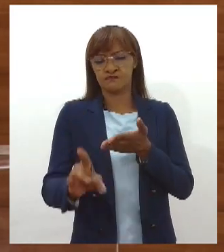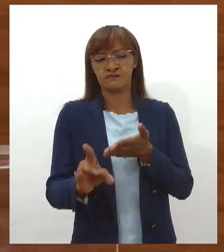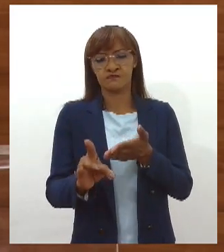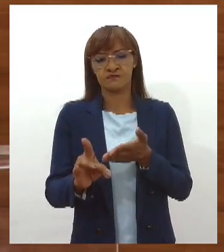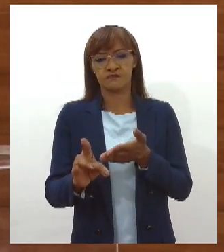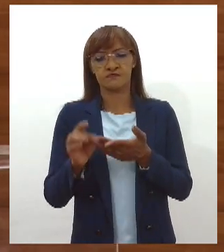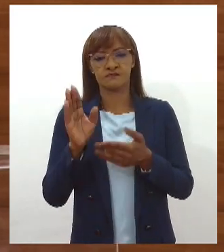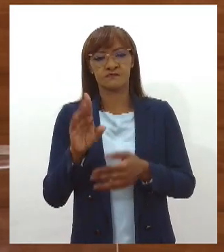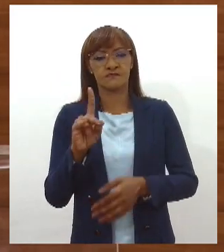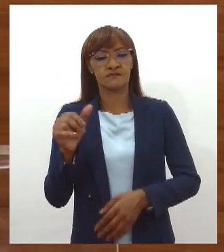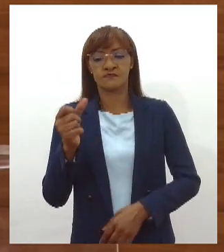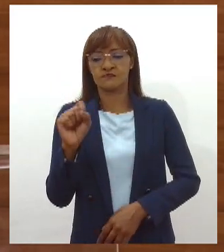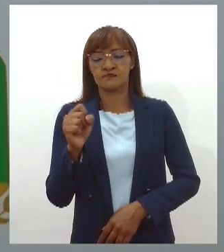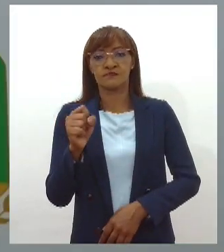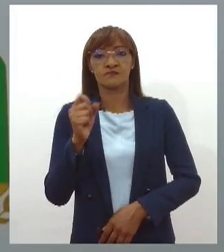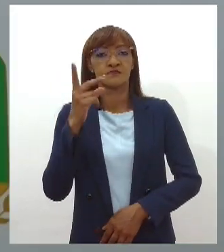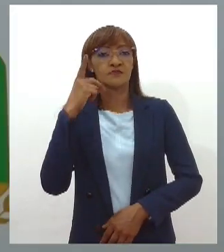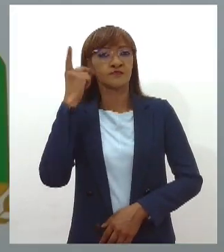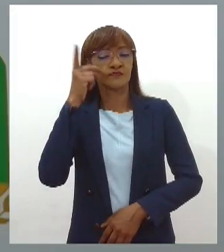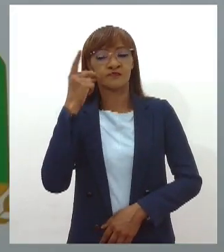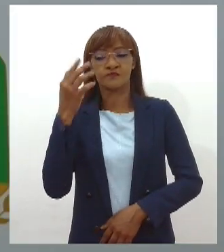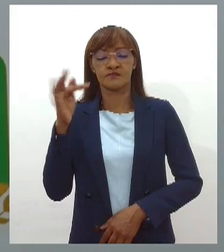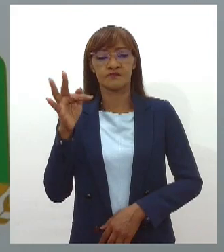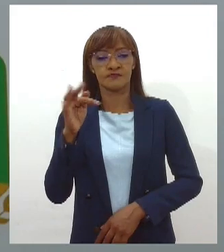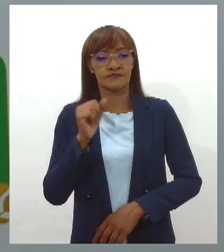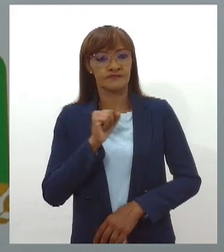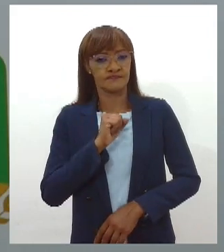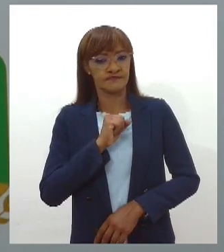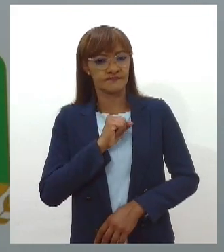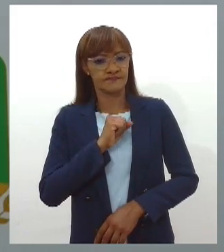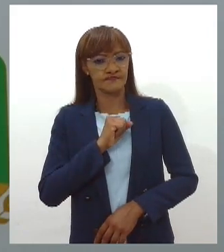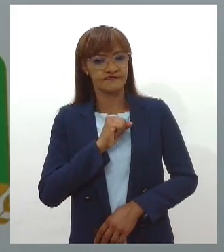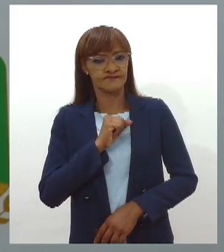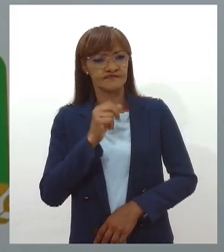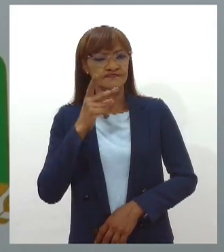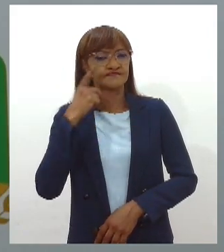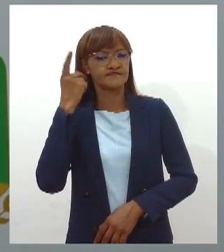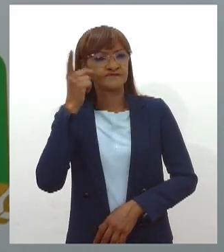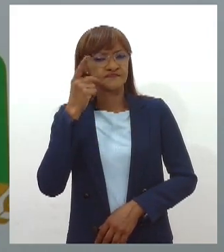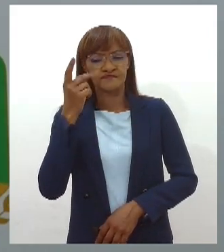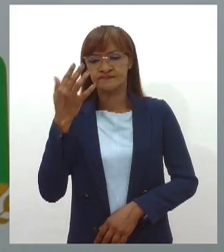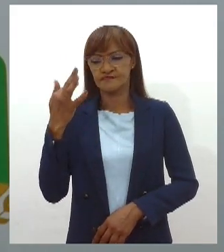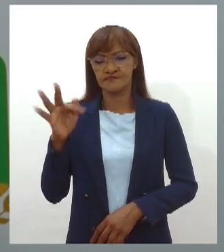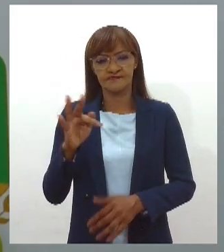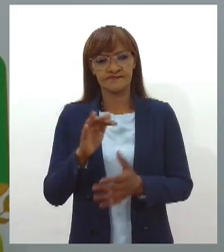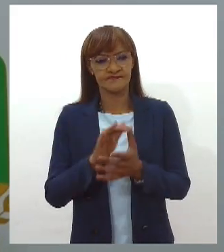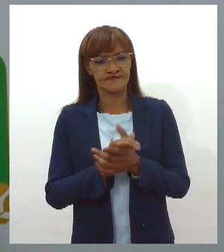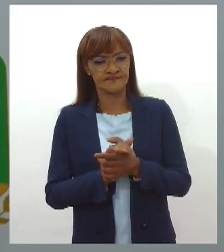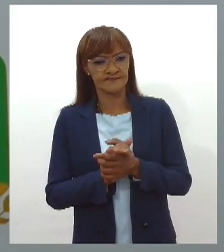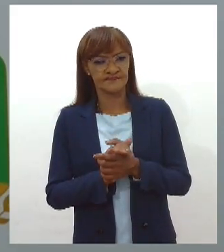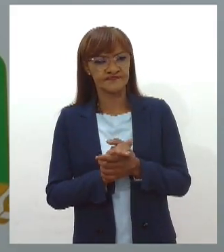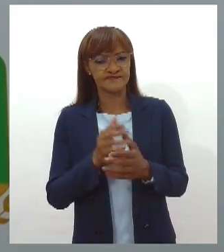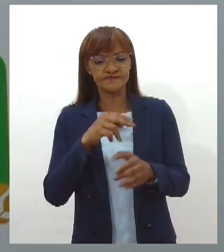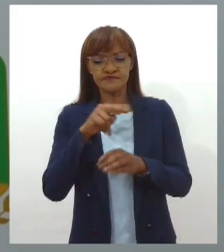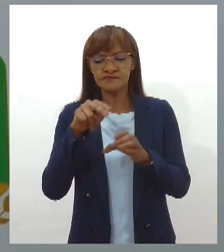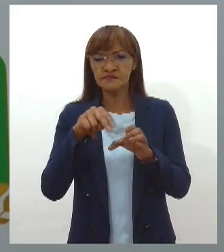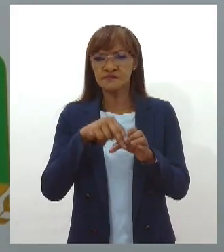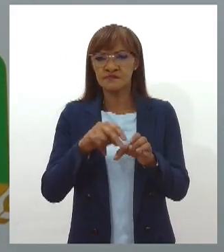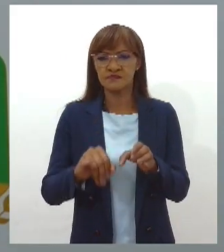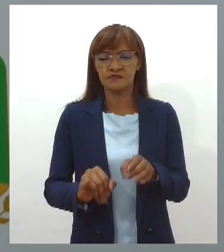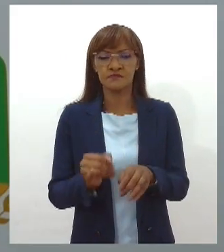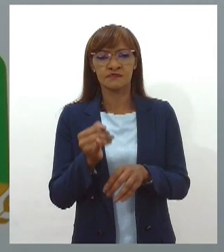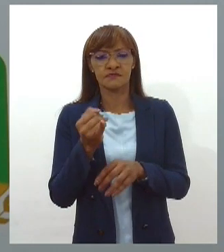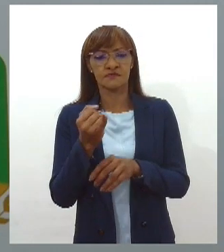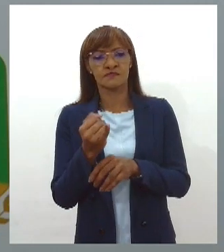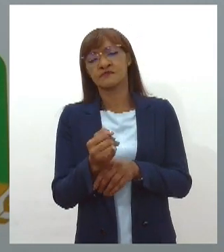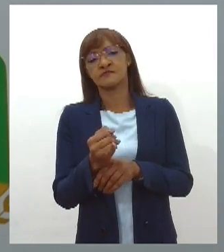de um deputado federal. E um deputado, né, federal usa a tribuna lá do Congresso, da Câmara do